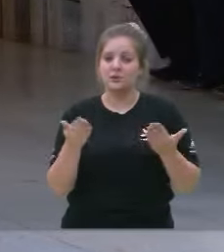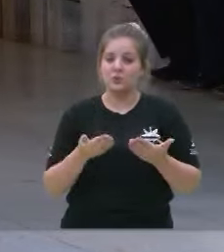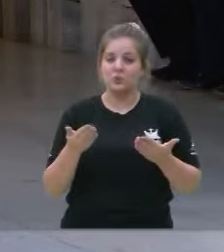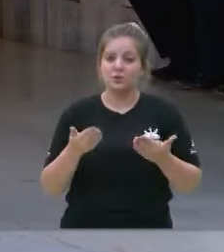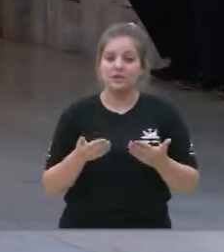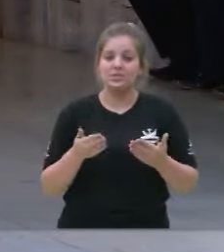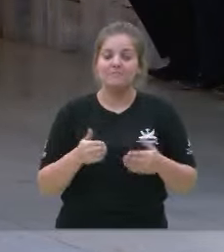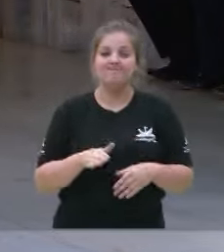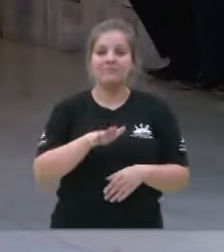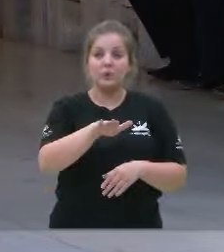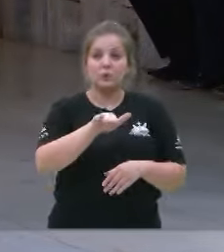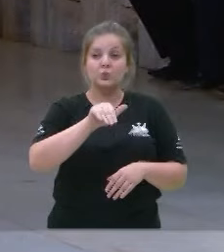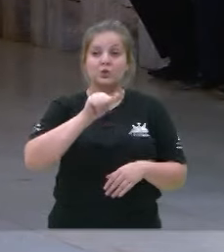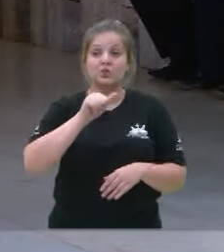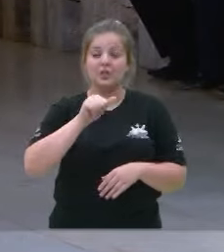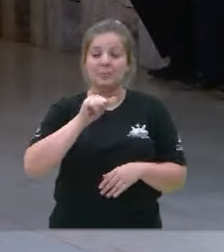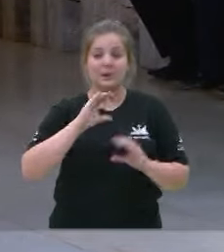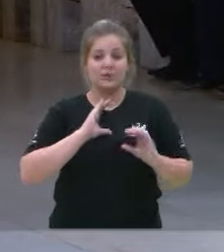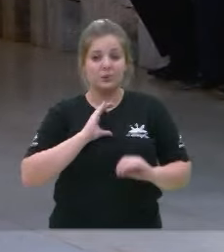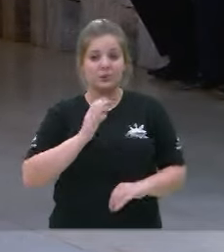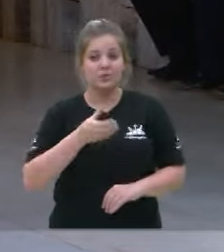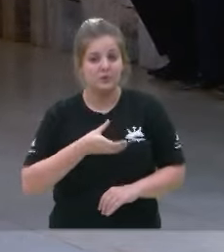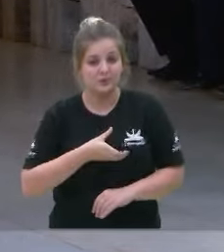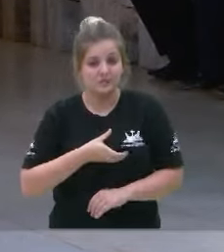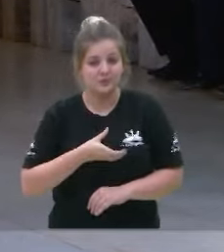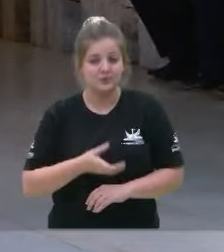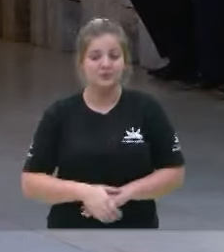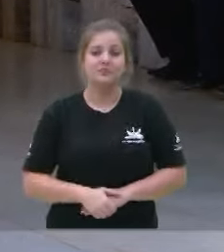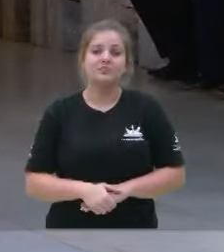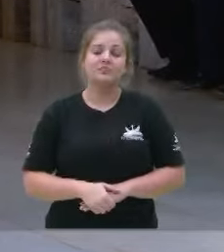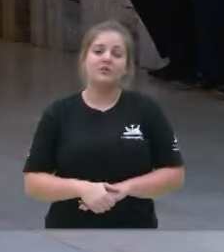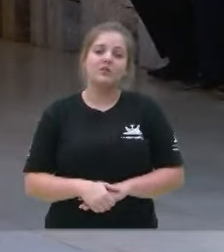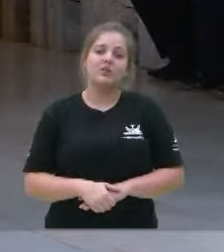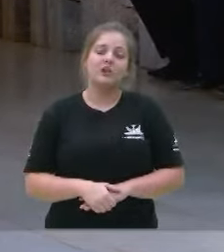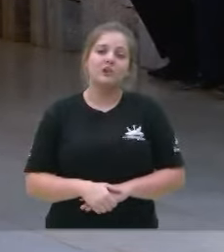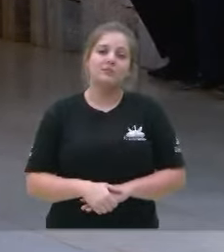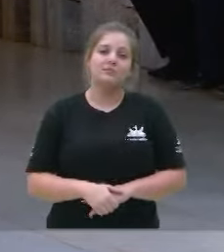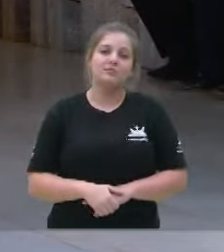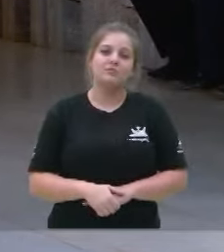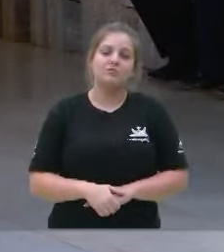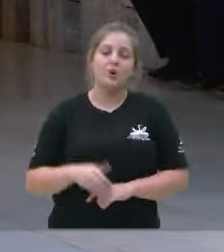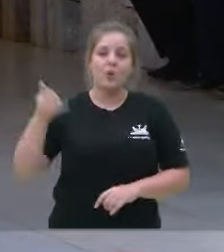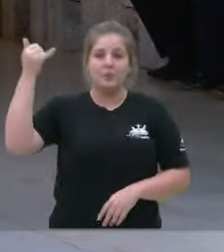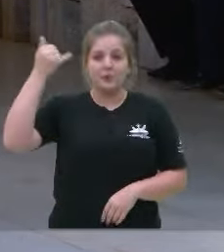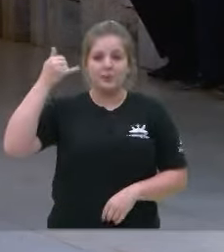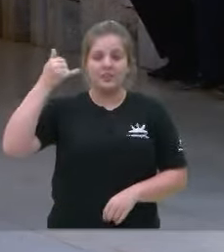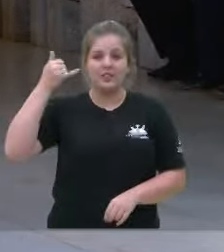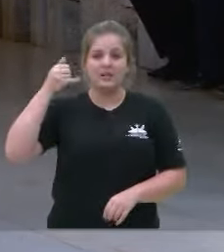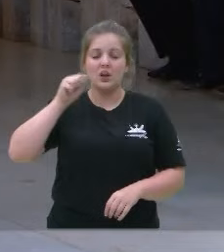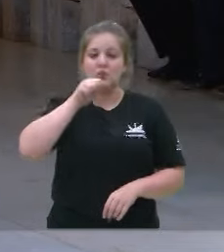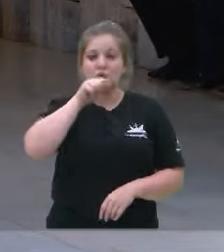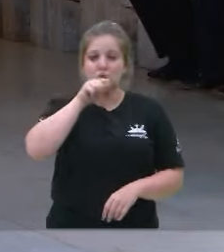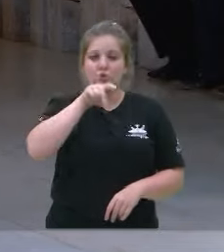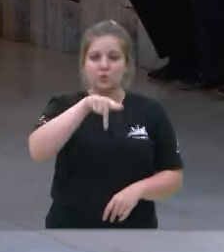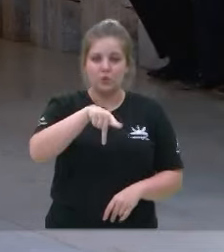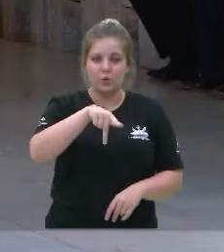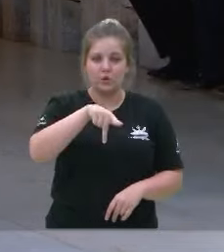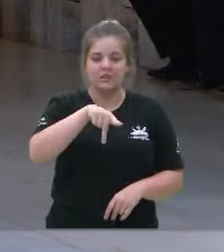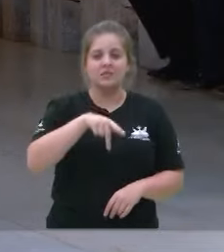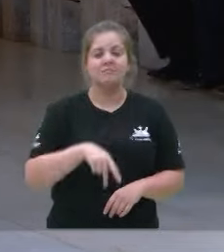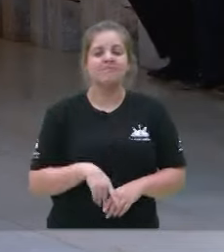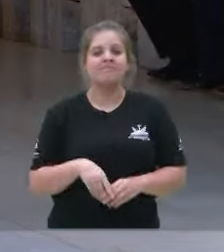Este chamado à conversão O Profeta Jonas recebe uma